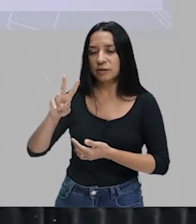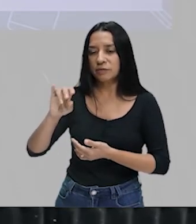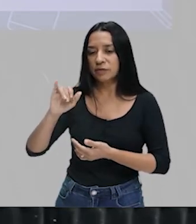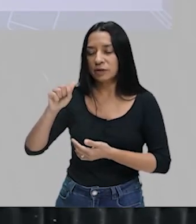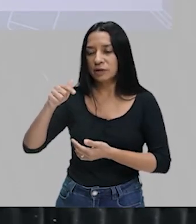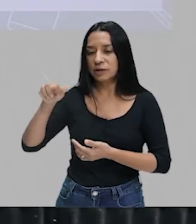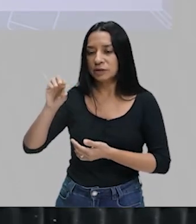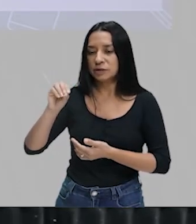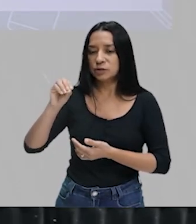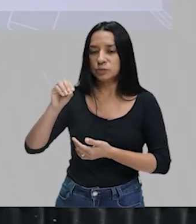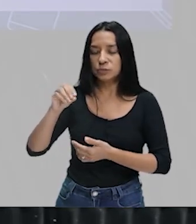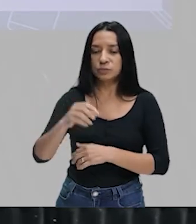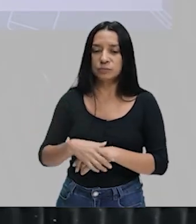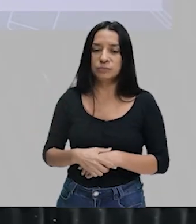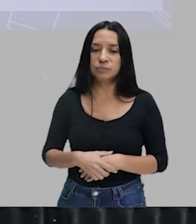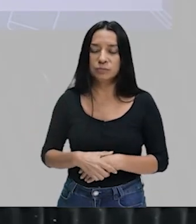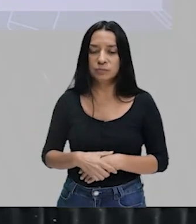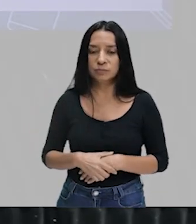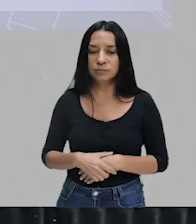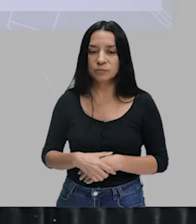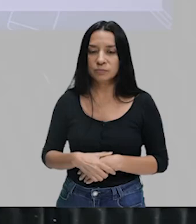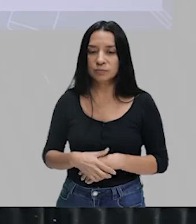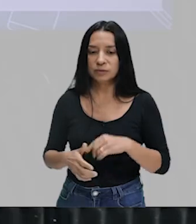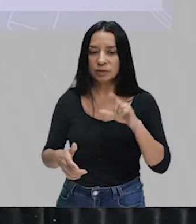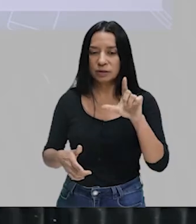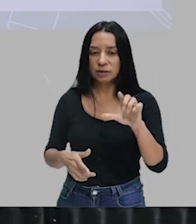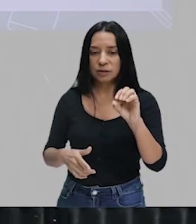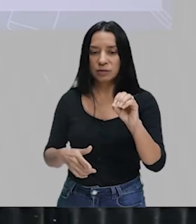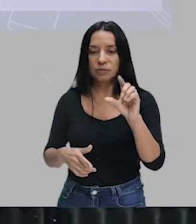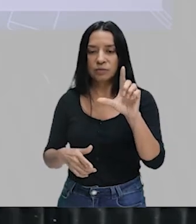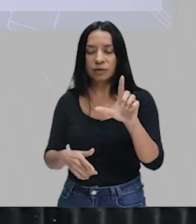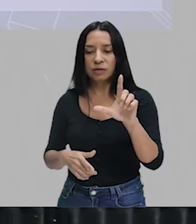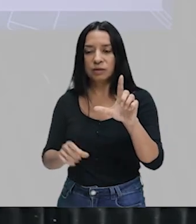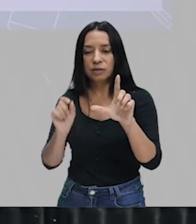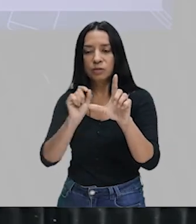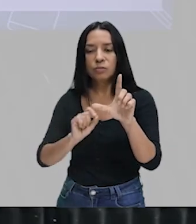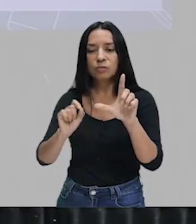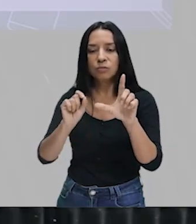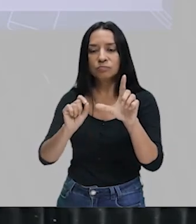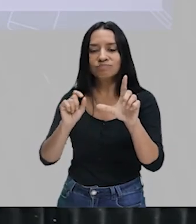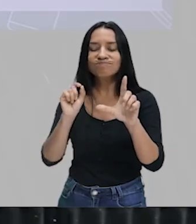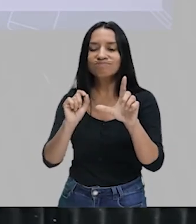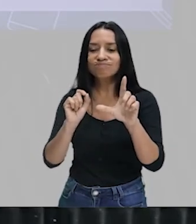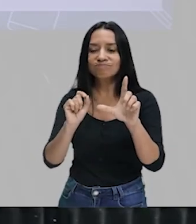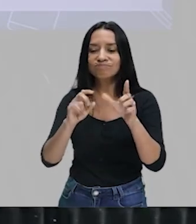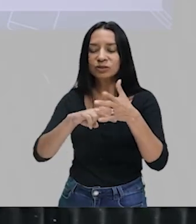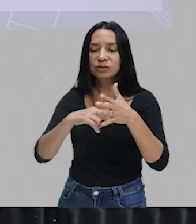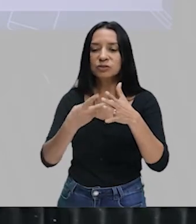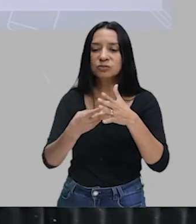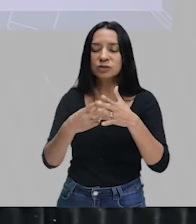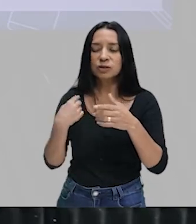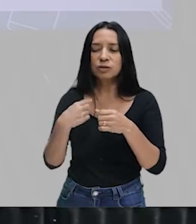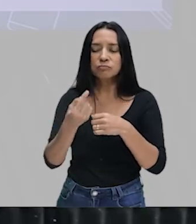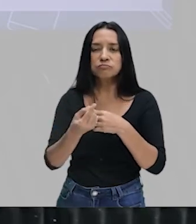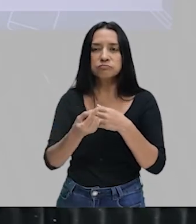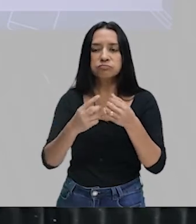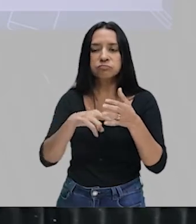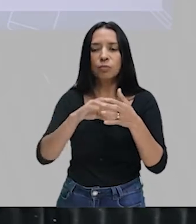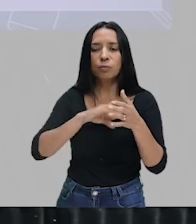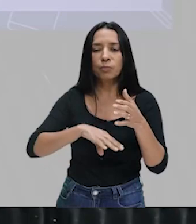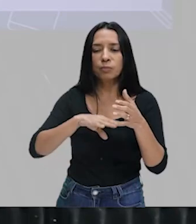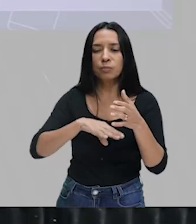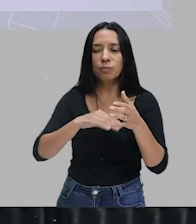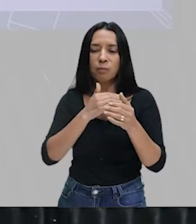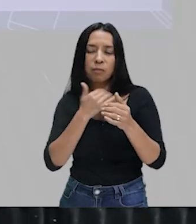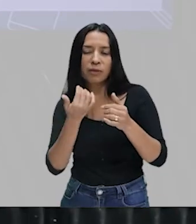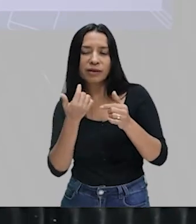LOL é uma abreviação que tem vários sentidos. Tá? Um deles é laughing out loud, que seria para nós como o português